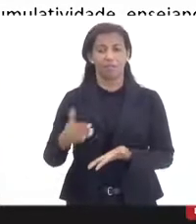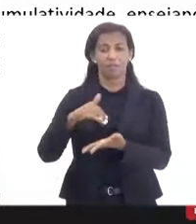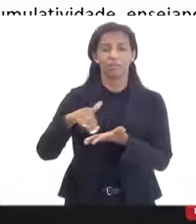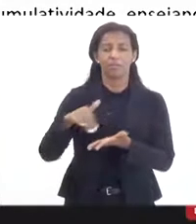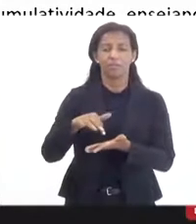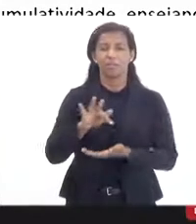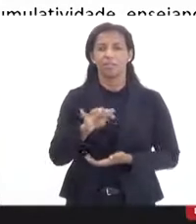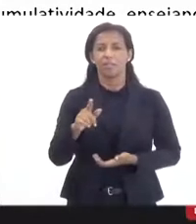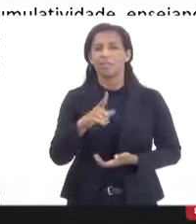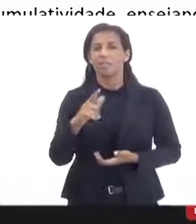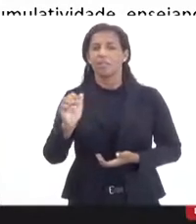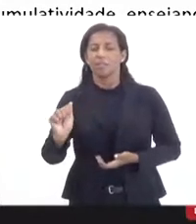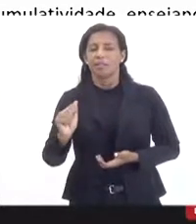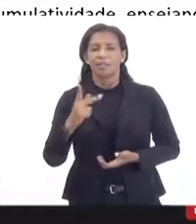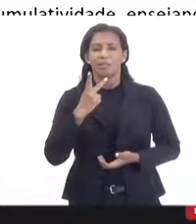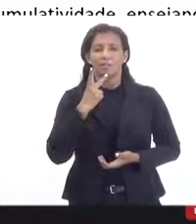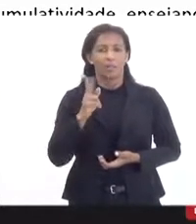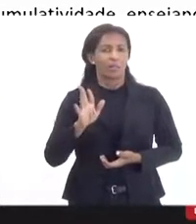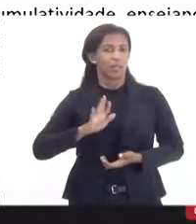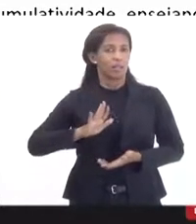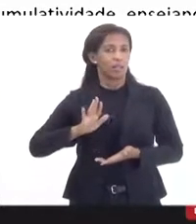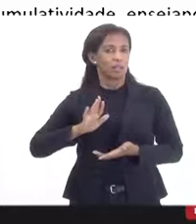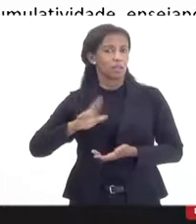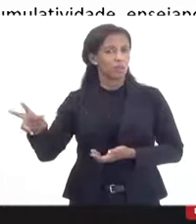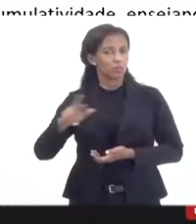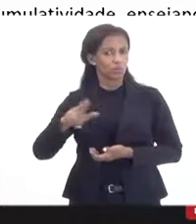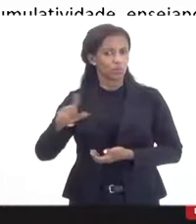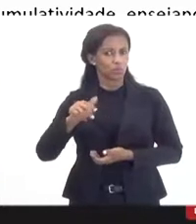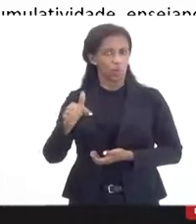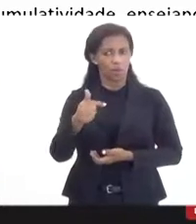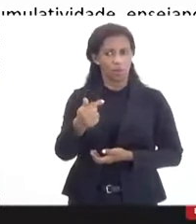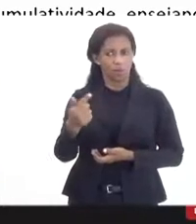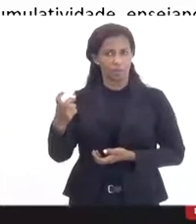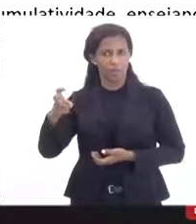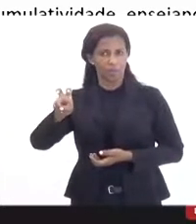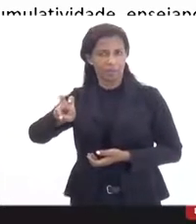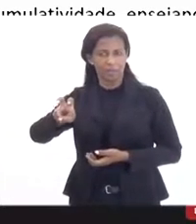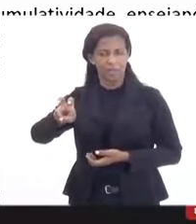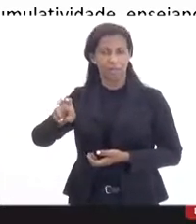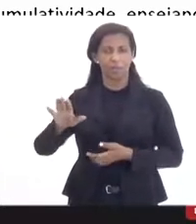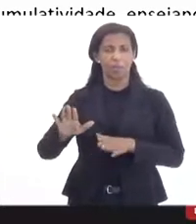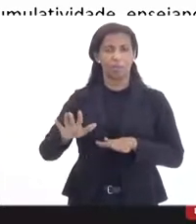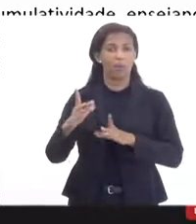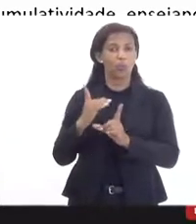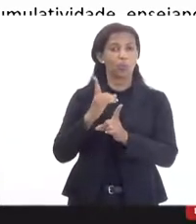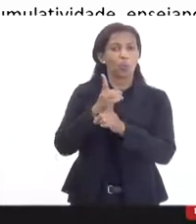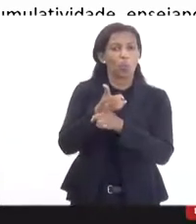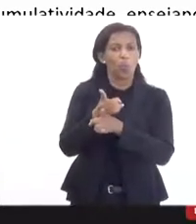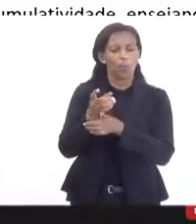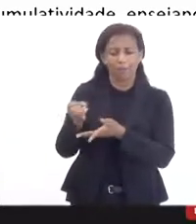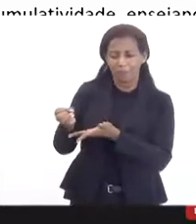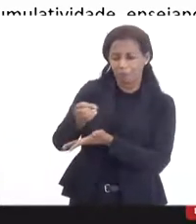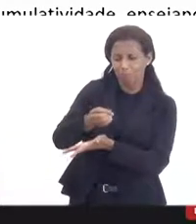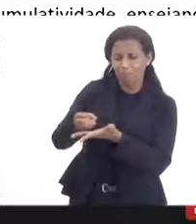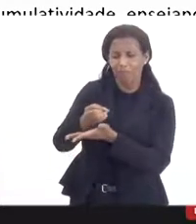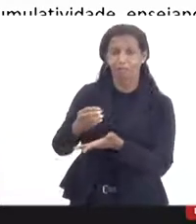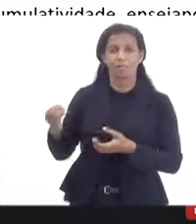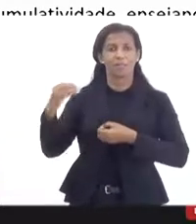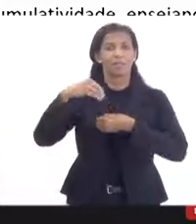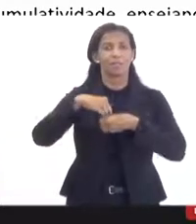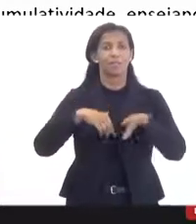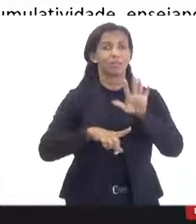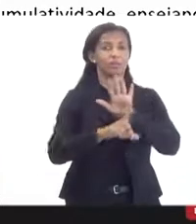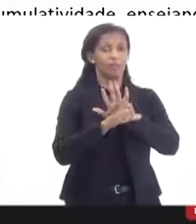Fazenda utiliza desse parecer normativo da CPT5, que não tem mais, ele não encontra mais nenhum fundamento de validade na lei complementar